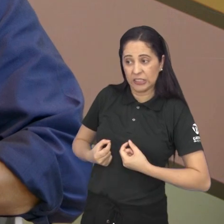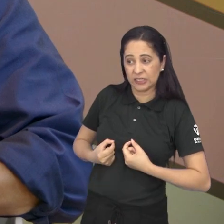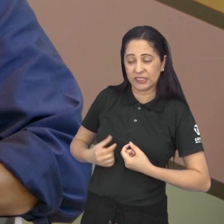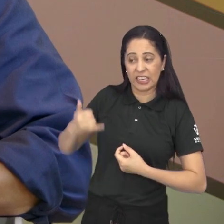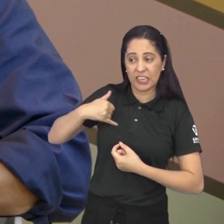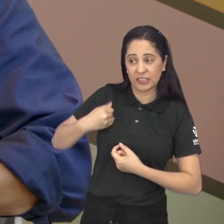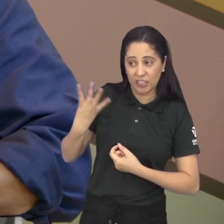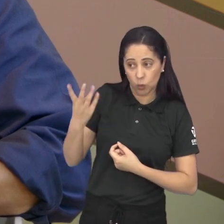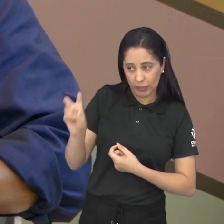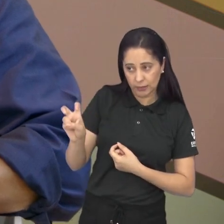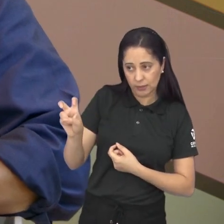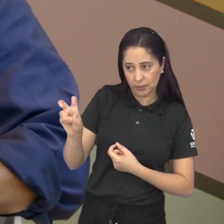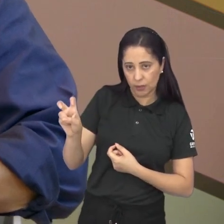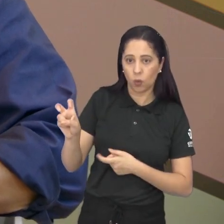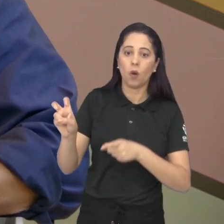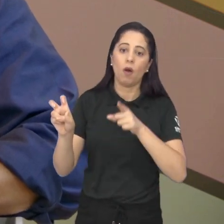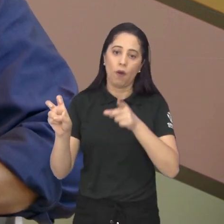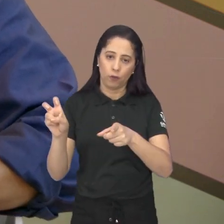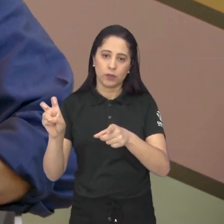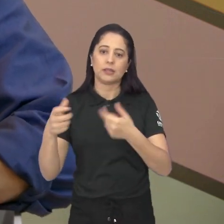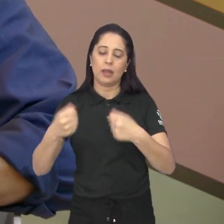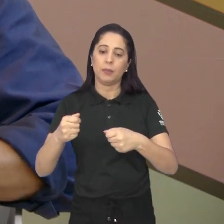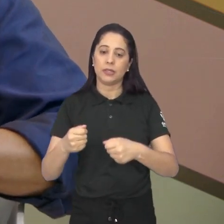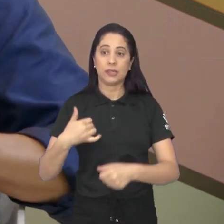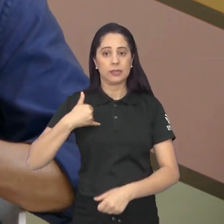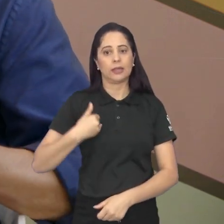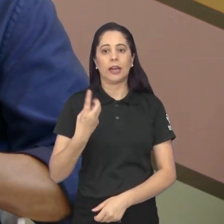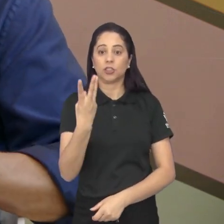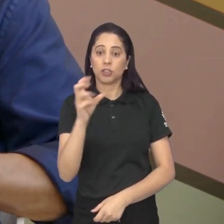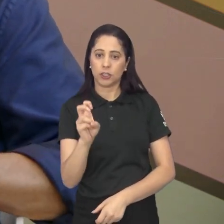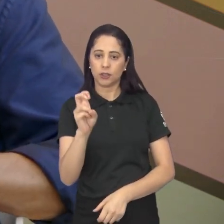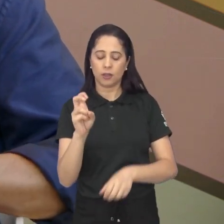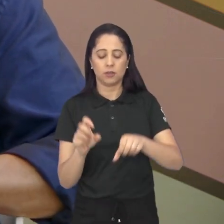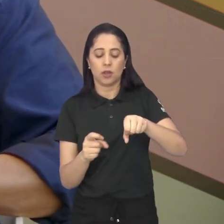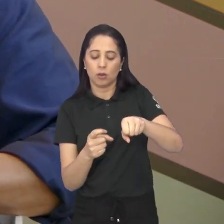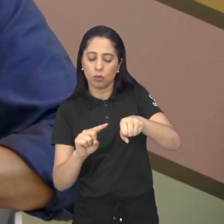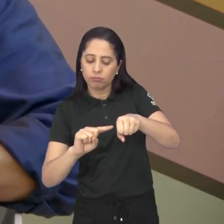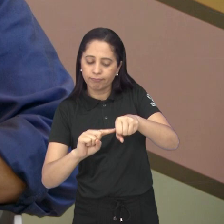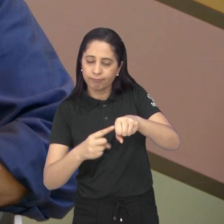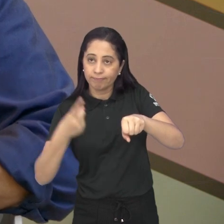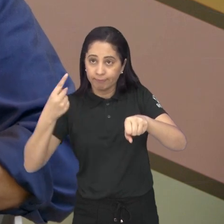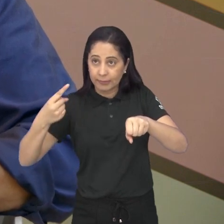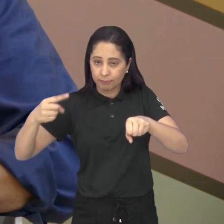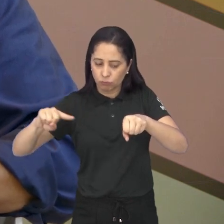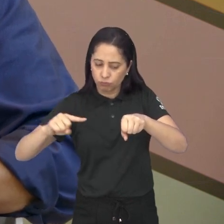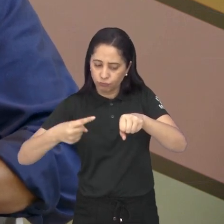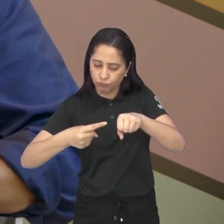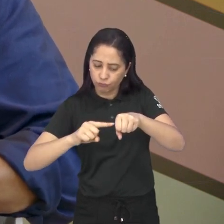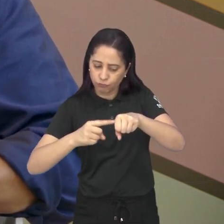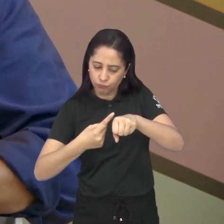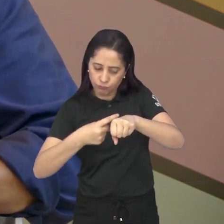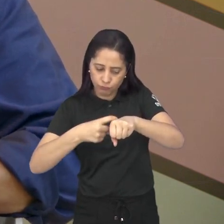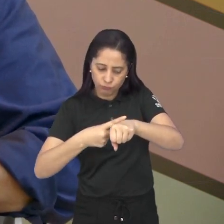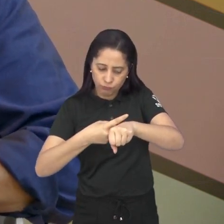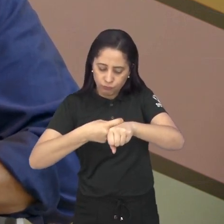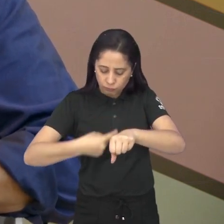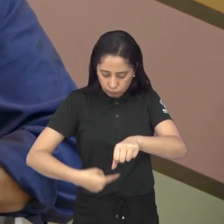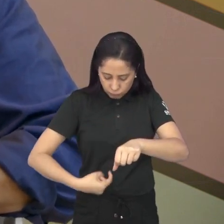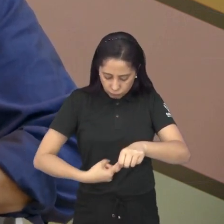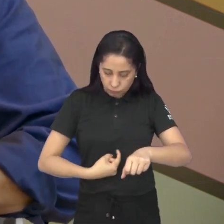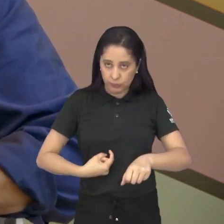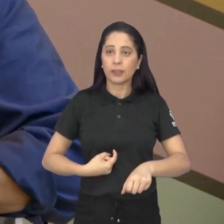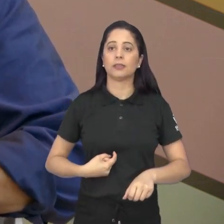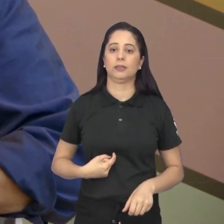câncer de intestino com 45, você tem que começar com 35. Entendi. Se for mais do que isso, né, a partir dos